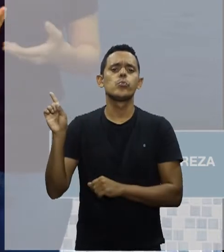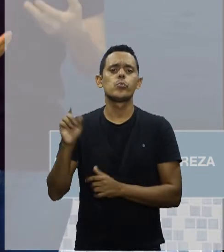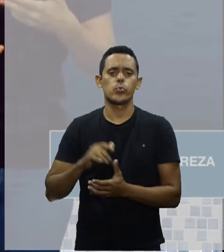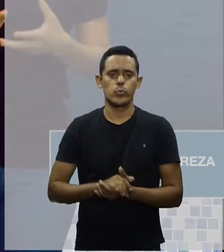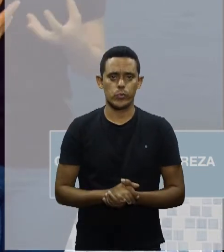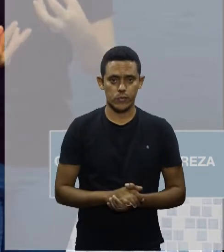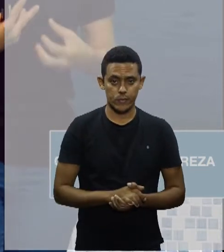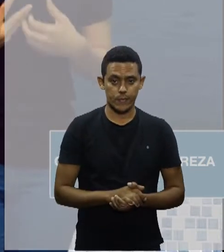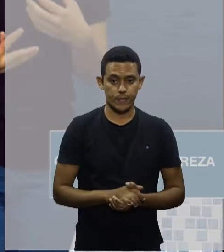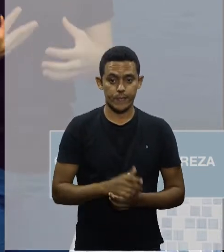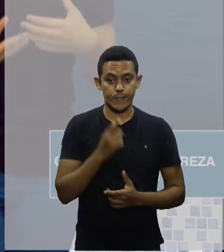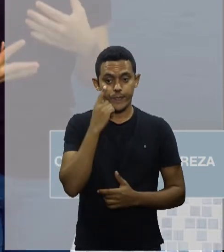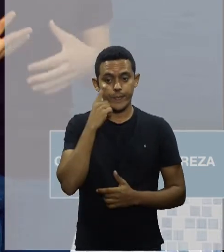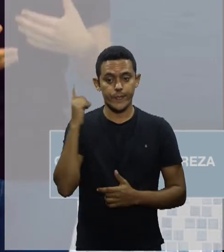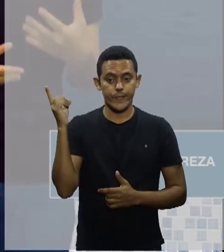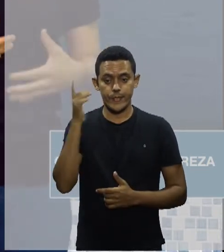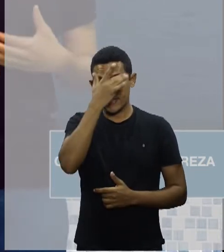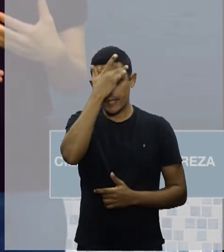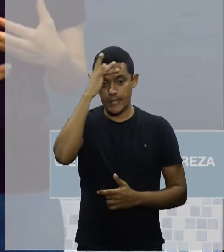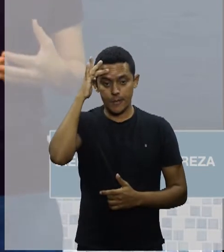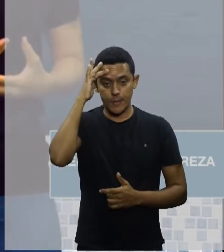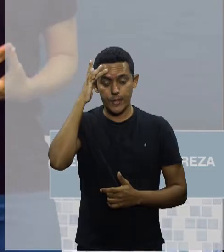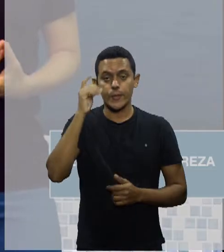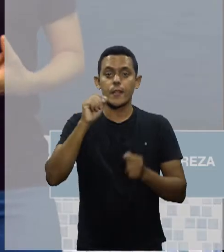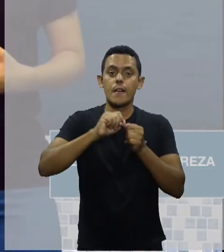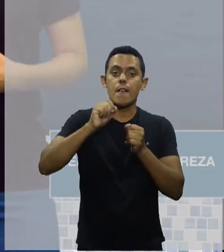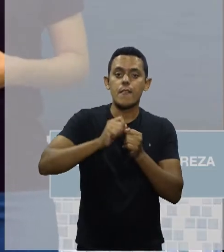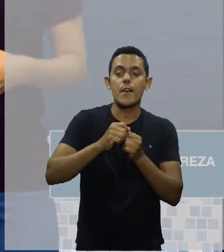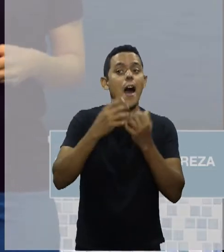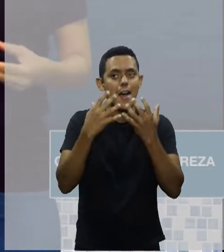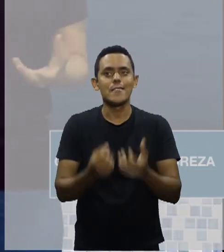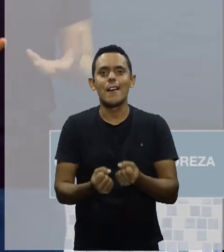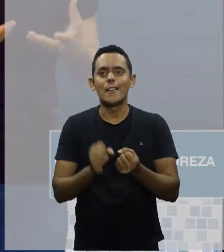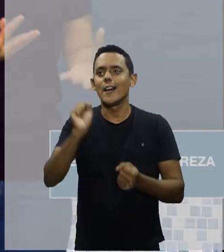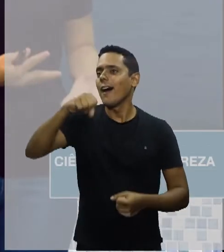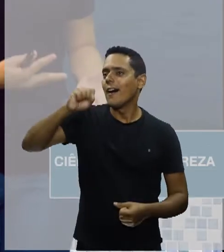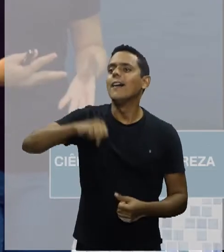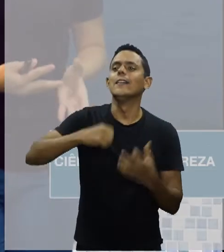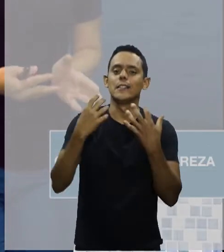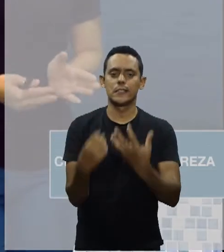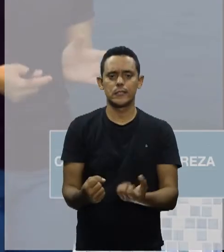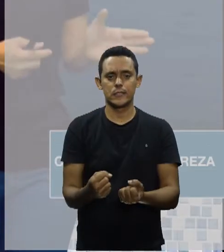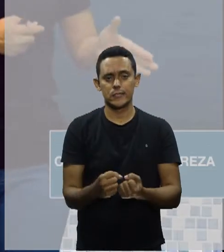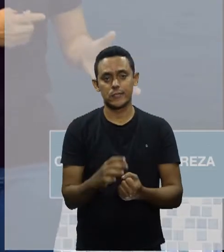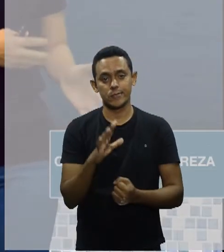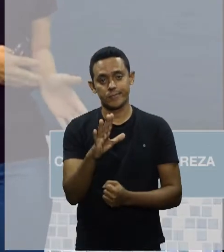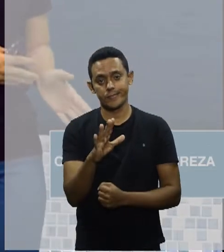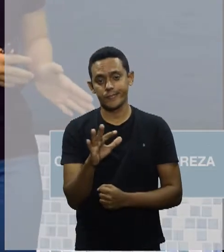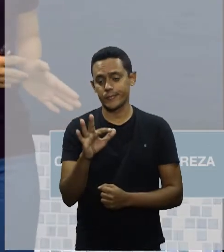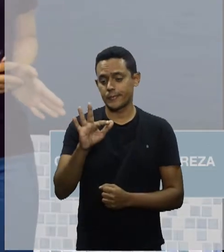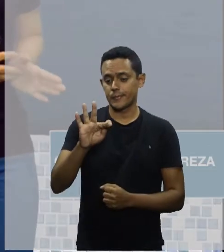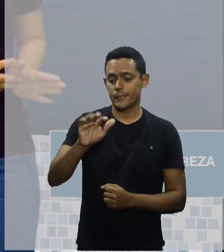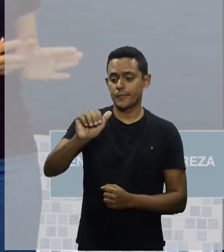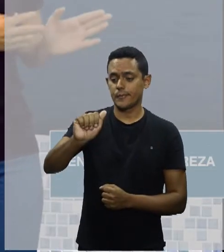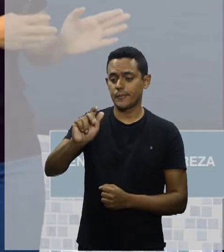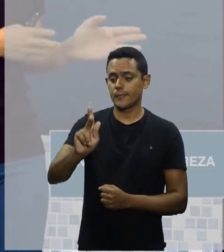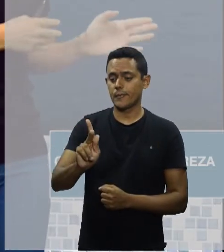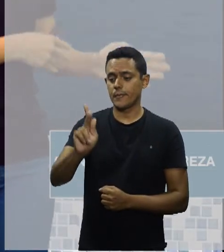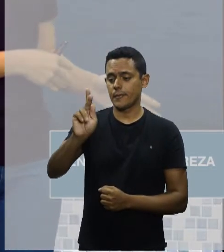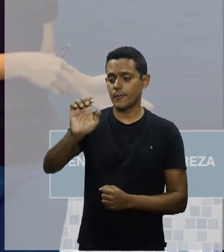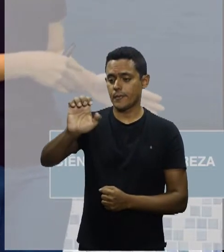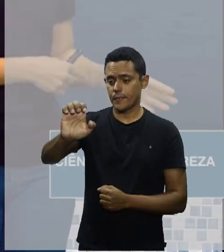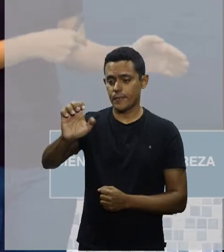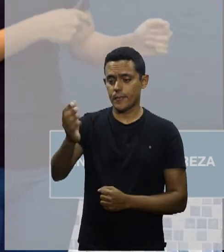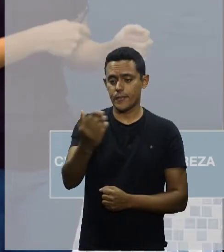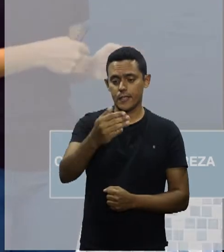começam a fazer o que essas fake news dizem, né, e acabam prejudicando sua saúde. Então, fake news é o